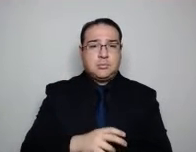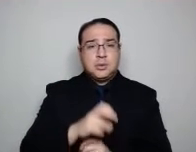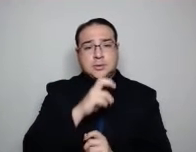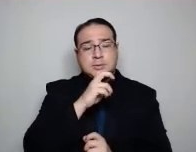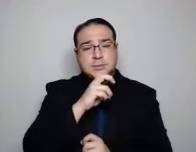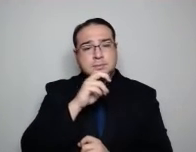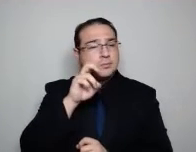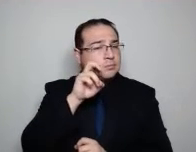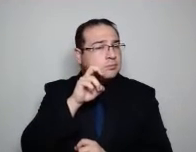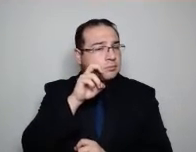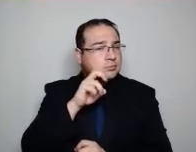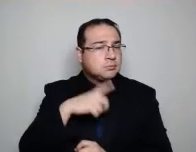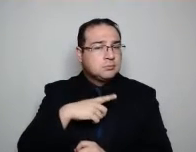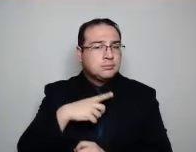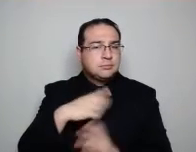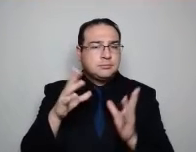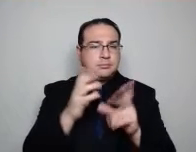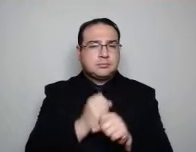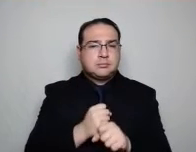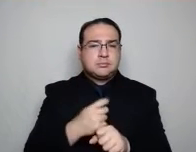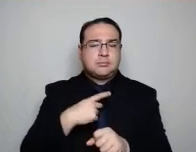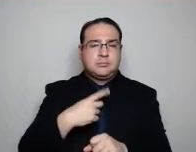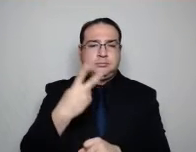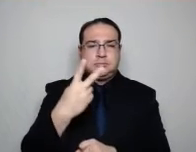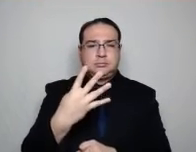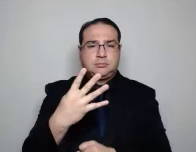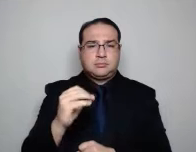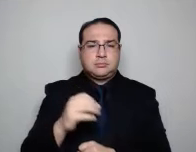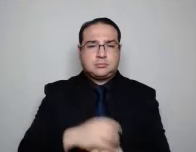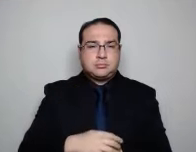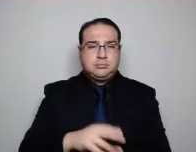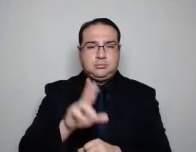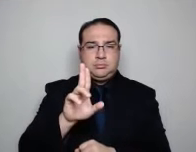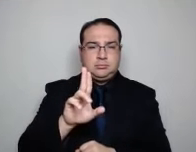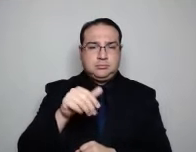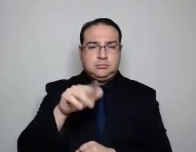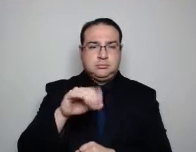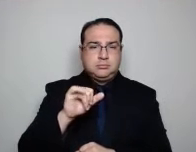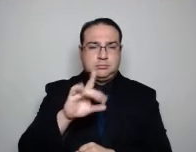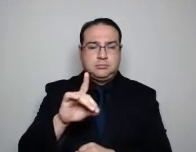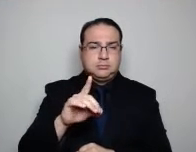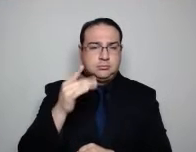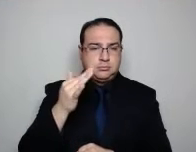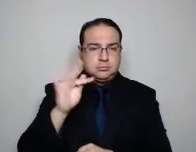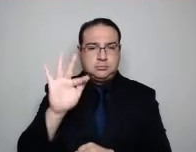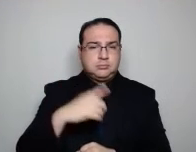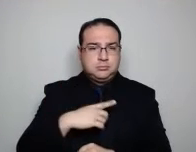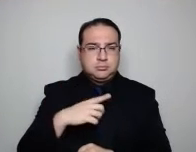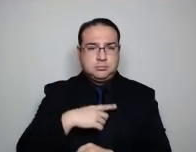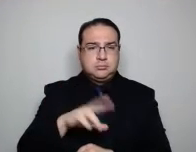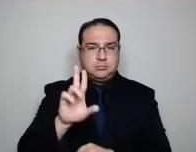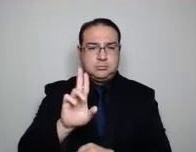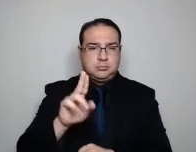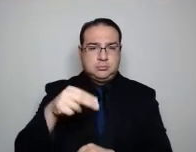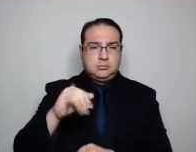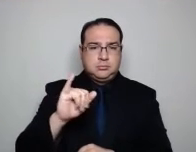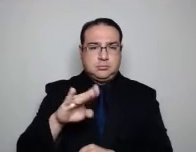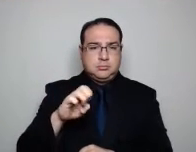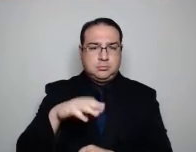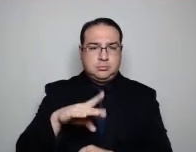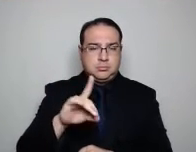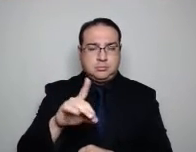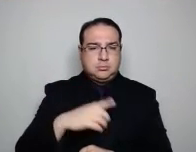ela está com 240 por causa da Unimed Federação. Então, a Unimed está restringindo de forma